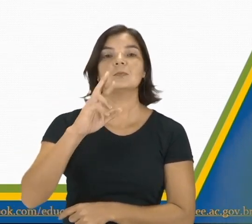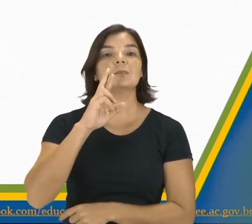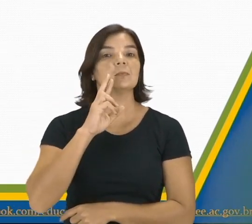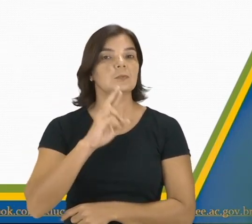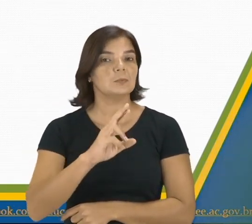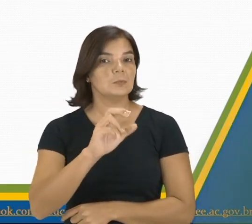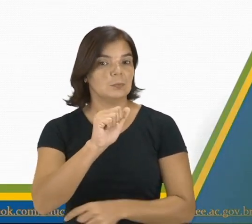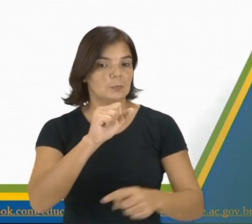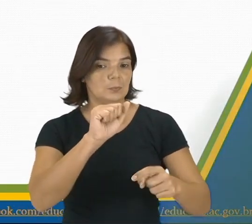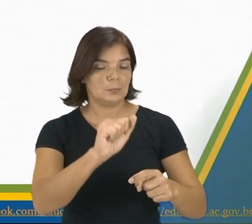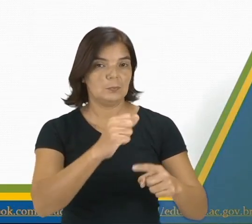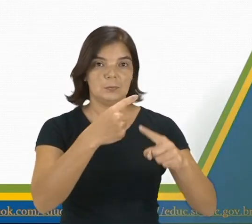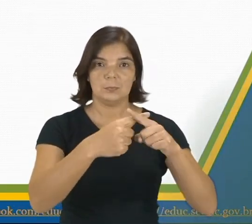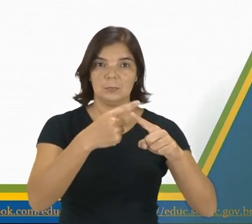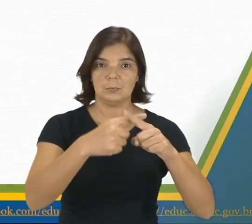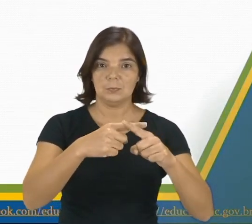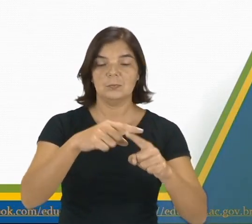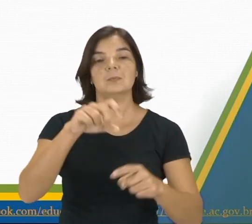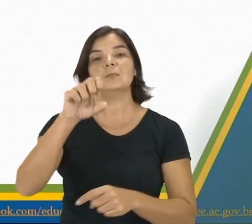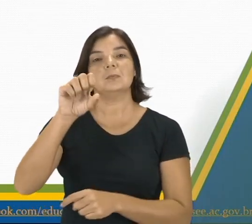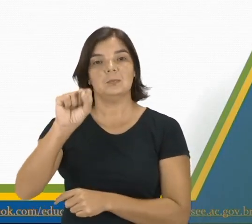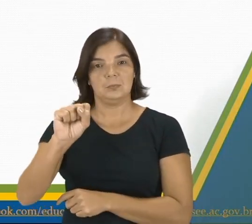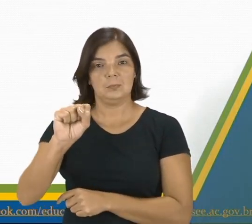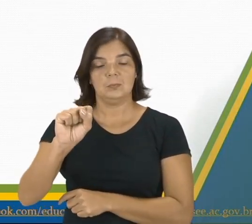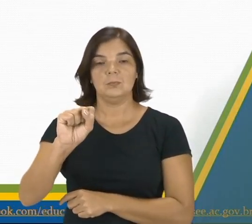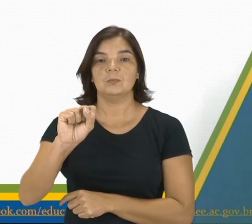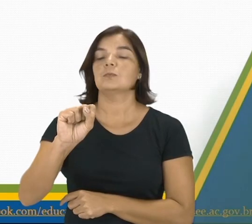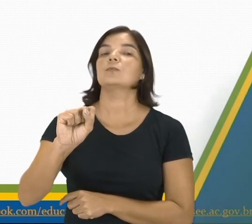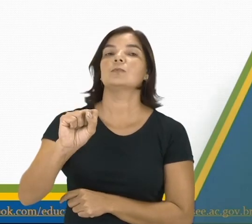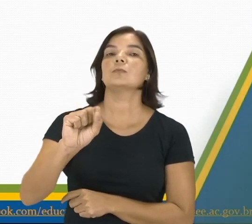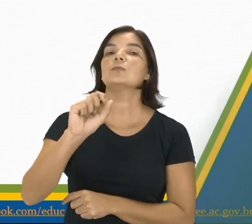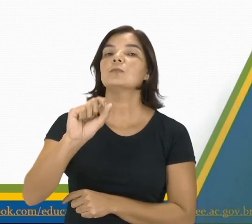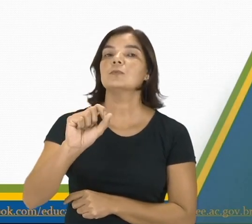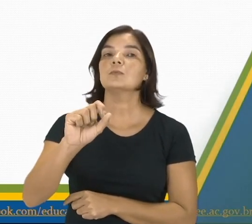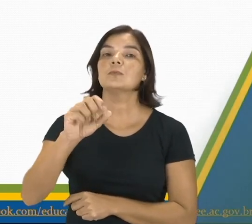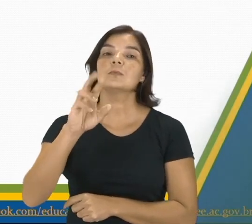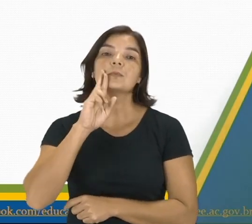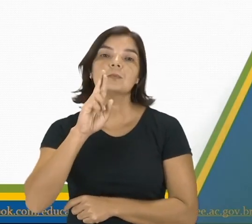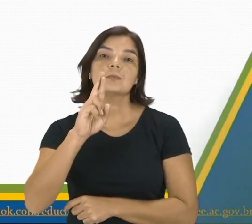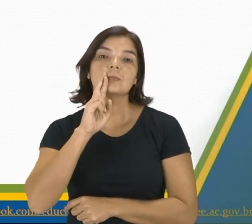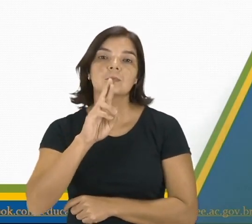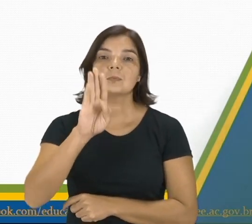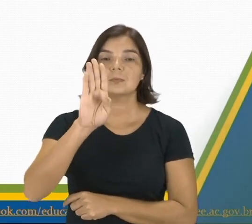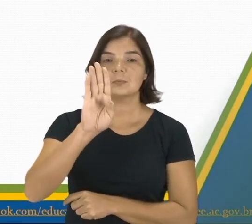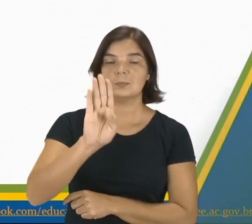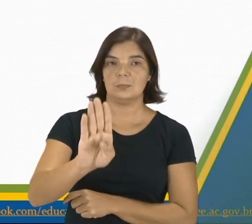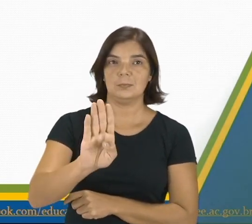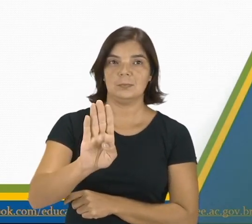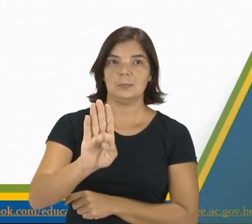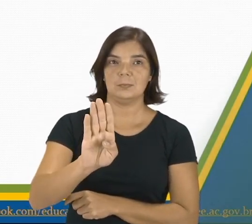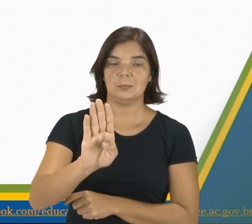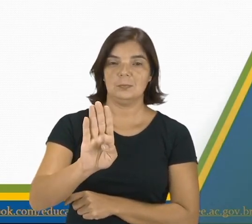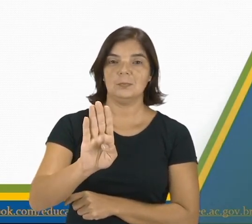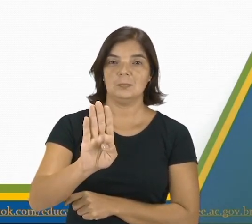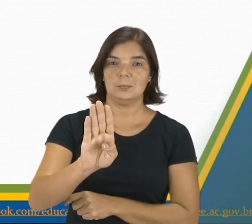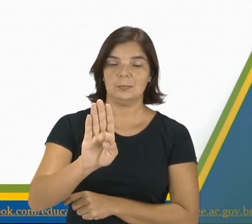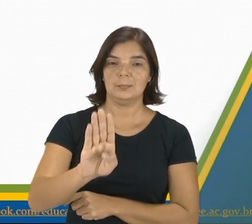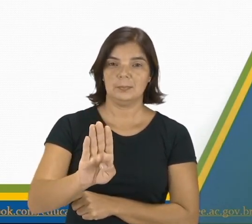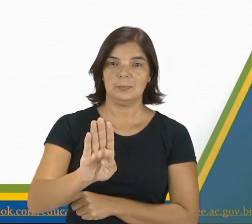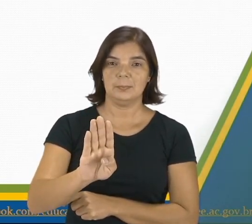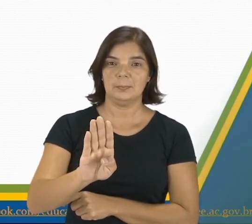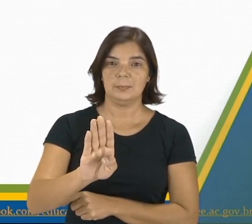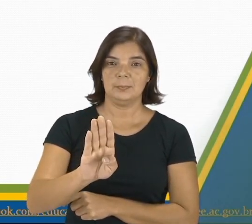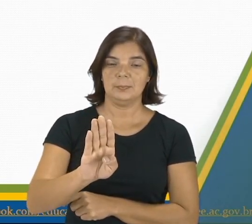ampere vezes segundo nos dá a unidade de coulomb. Então, a alternativa para nós marcarmos é a